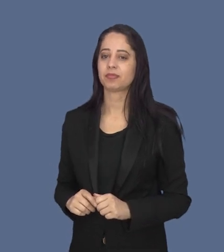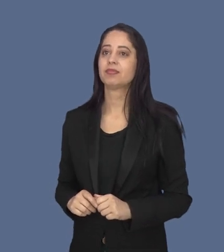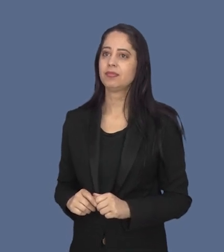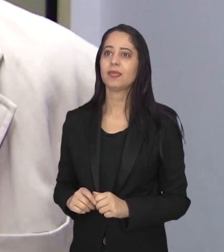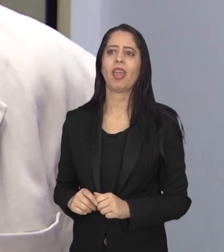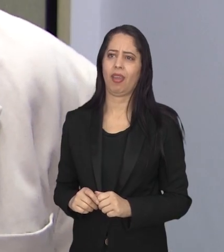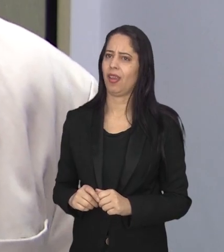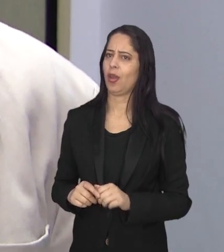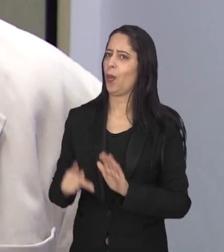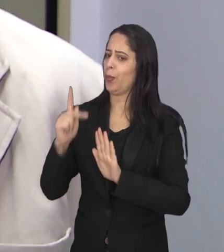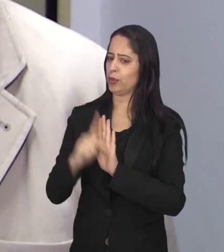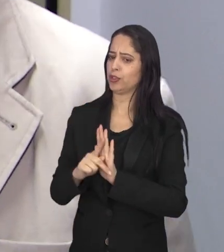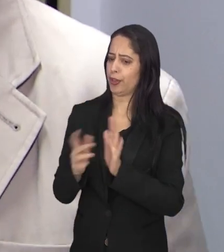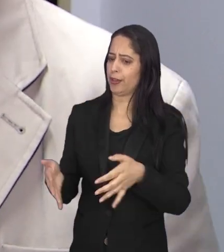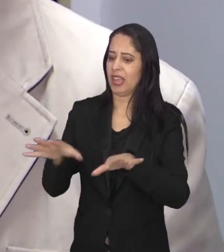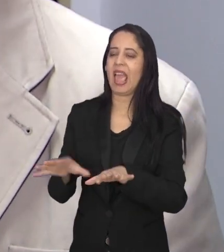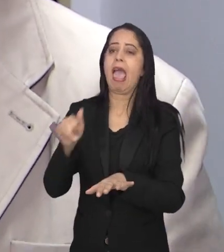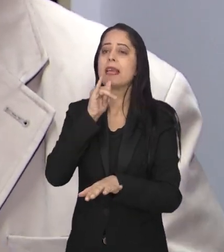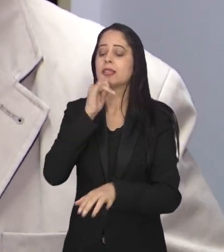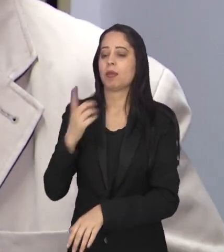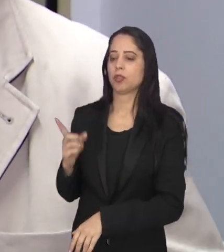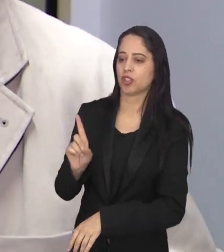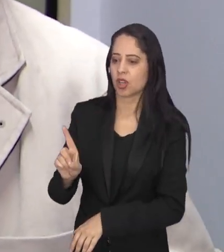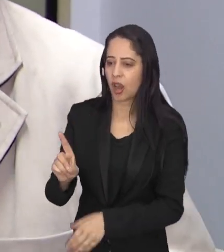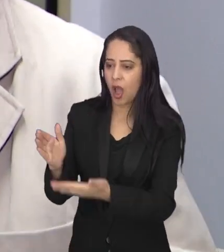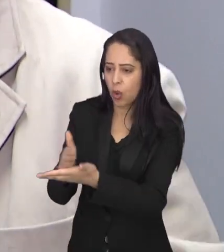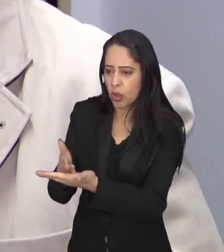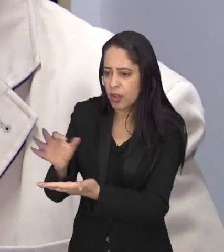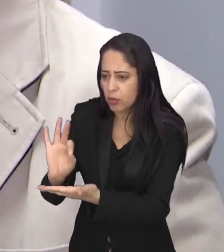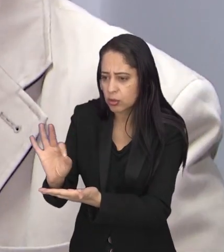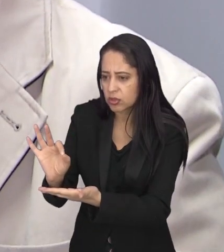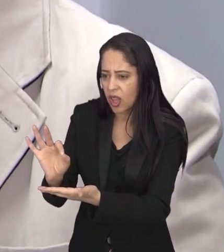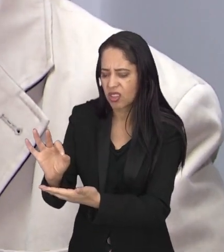problema, não estou conseguindo acessar. O garçom também dá um